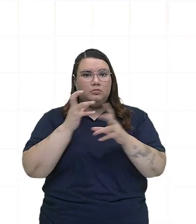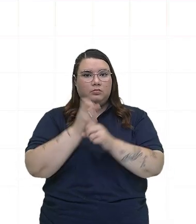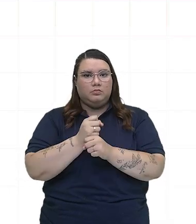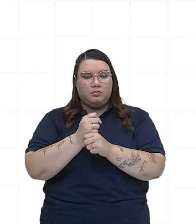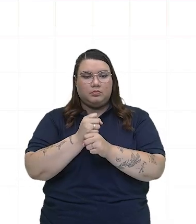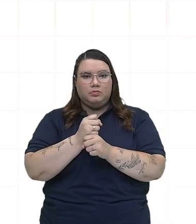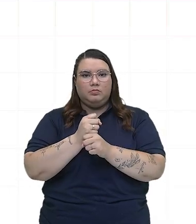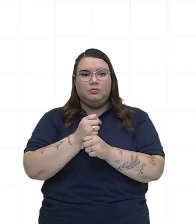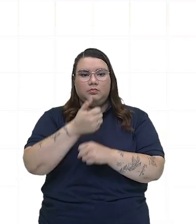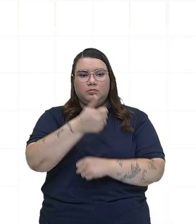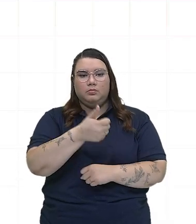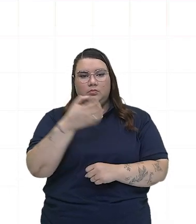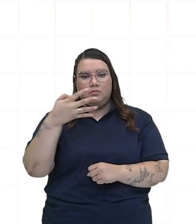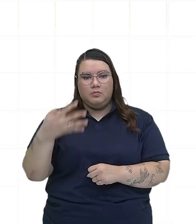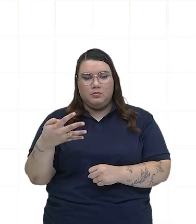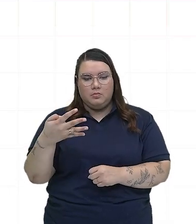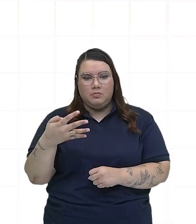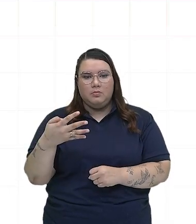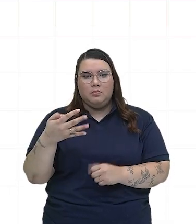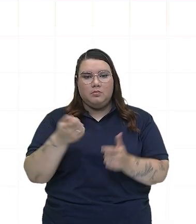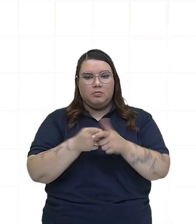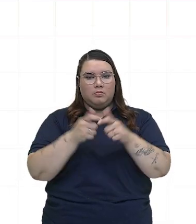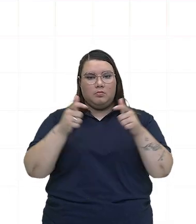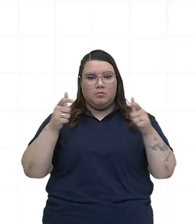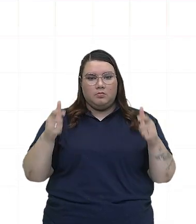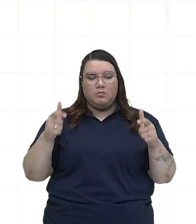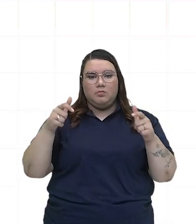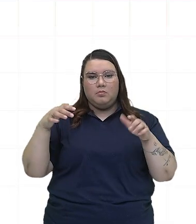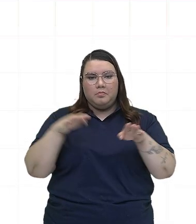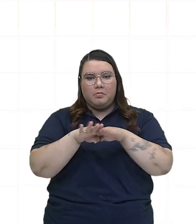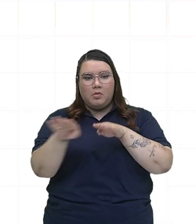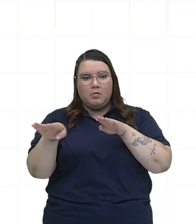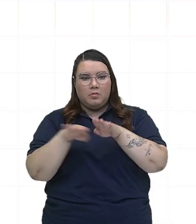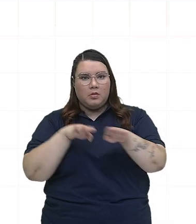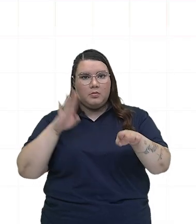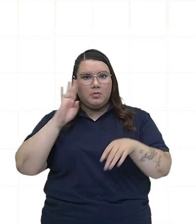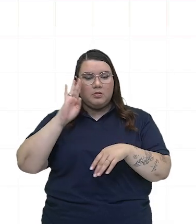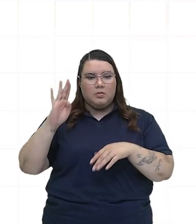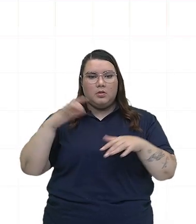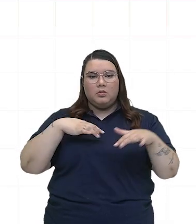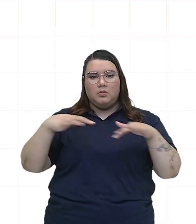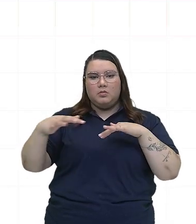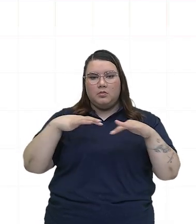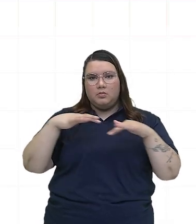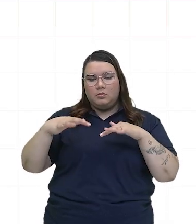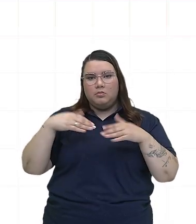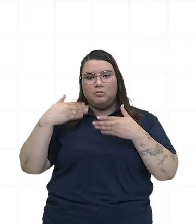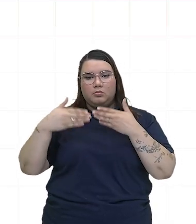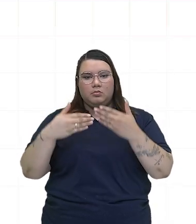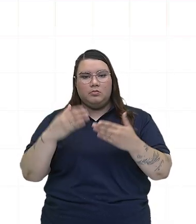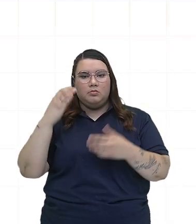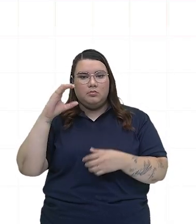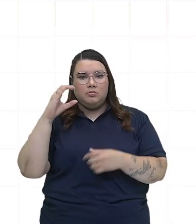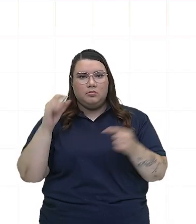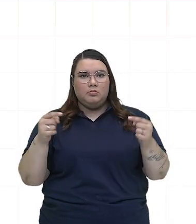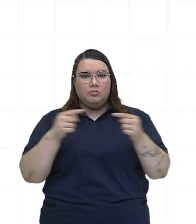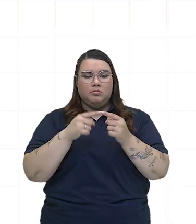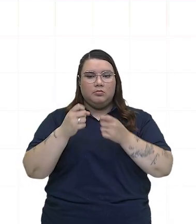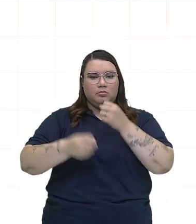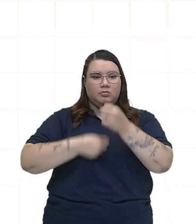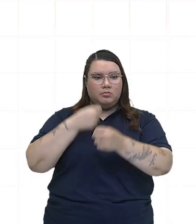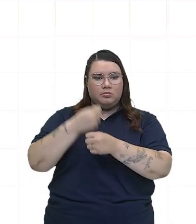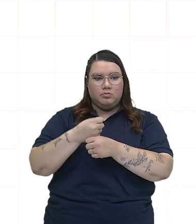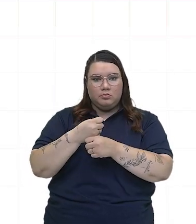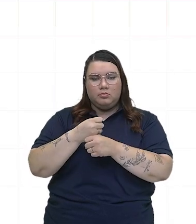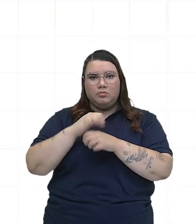Então, são 14 as grandes placas principais que se movimentam alguns centímetros por